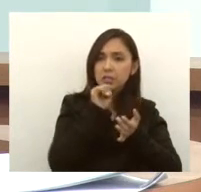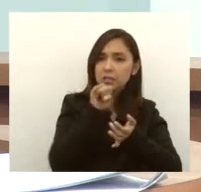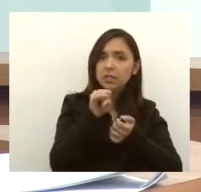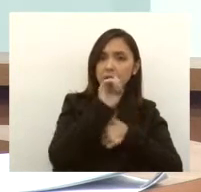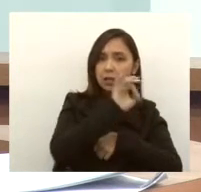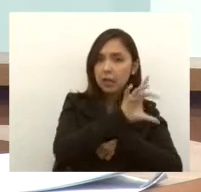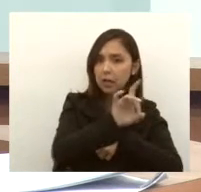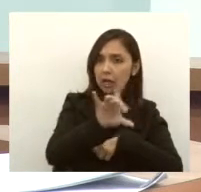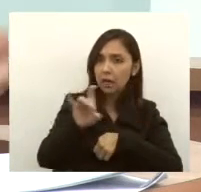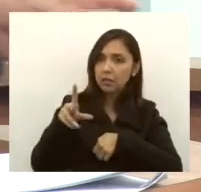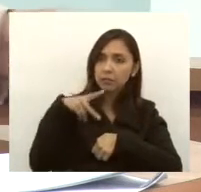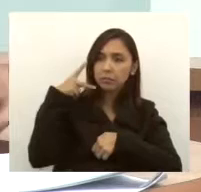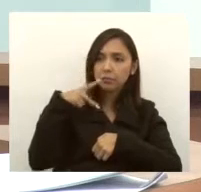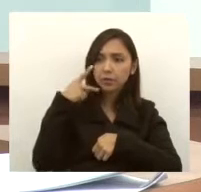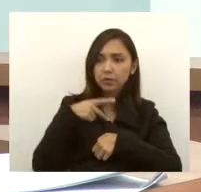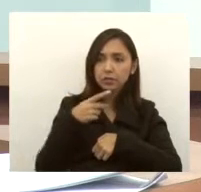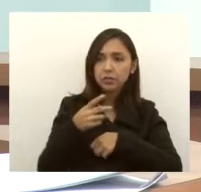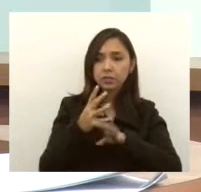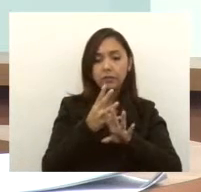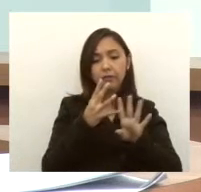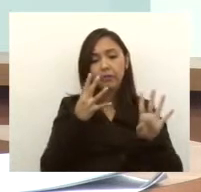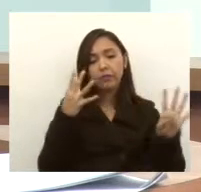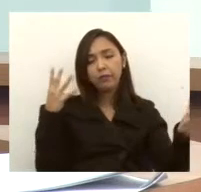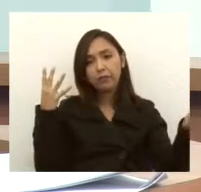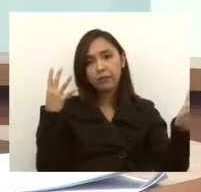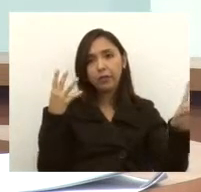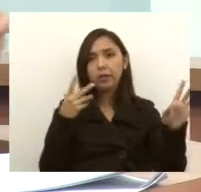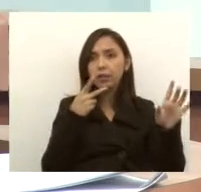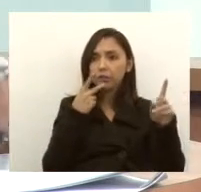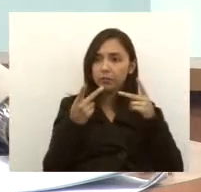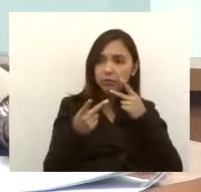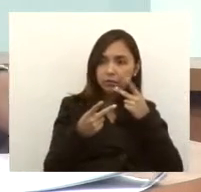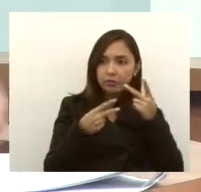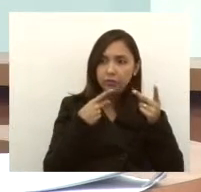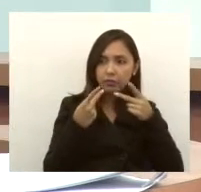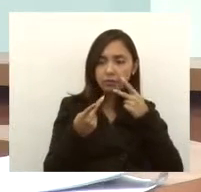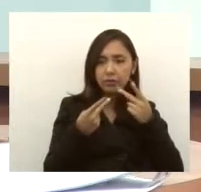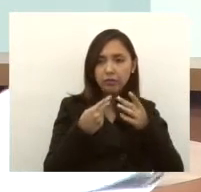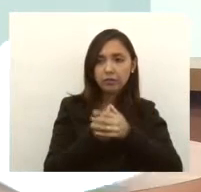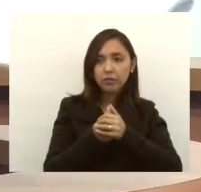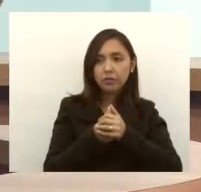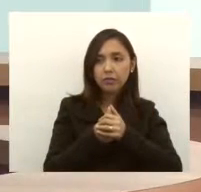se cada partido começar a fazer fila aqui para a gente... Tudo bem,